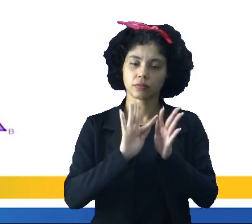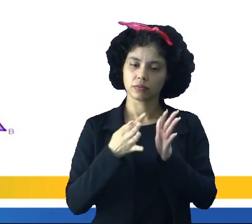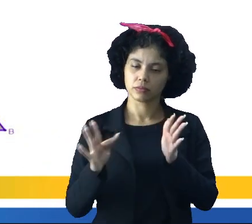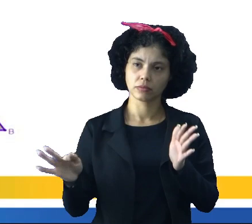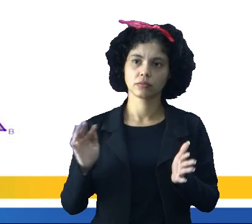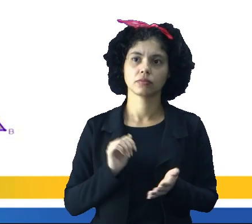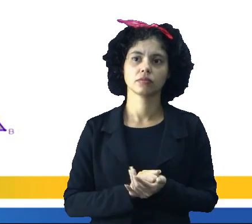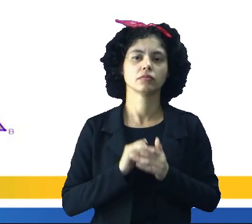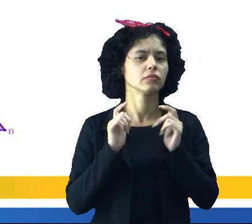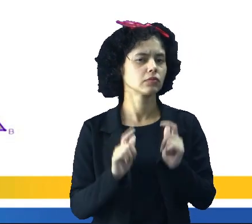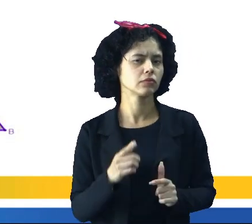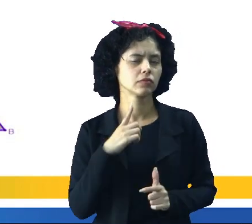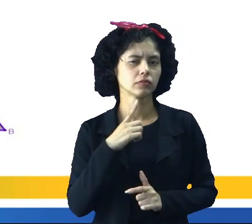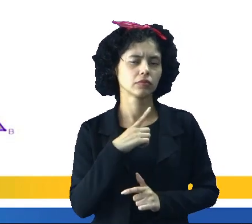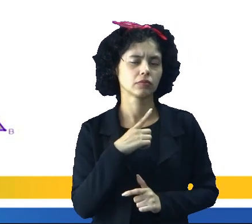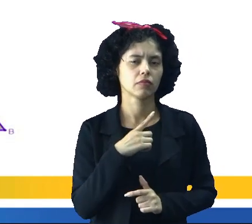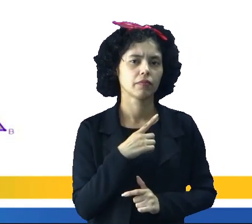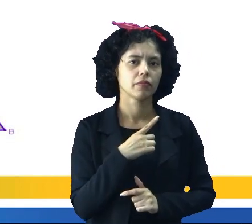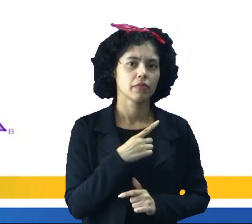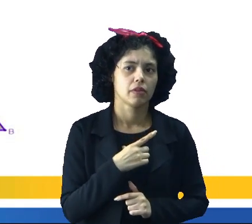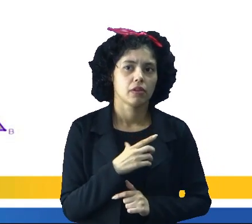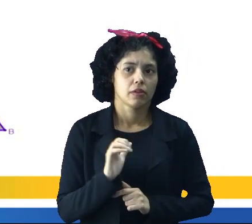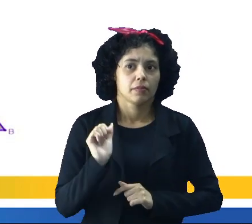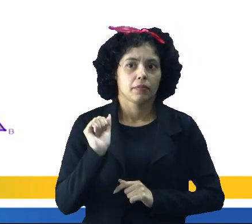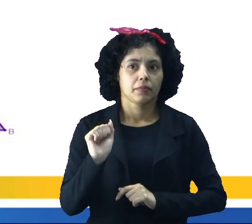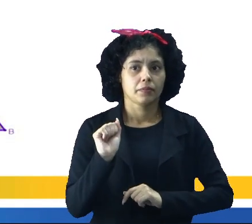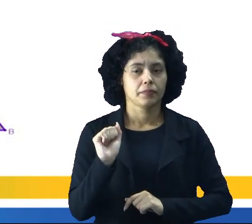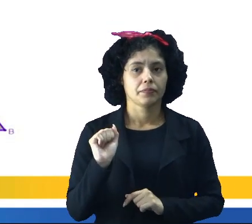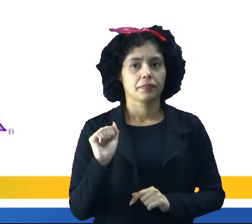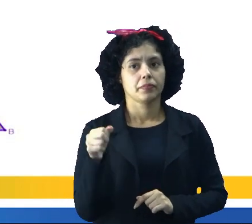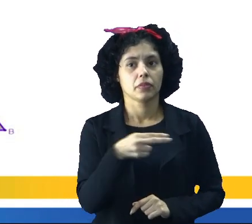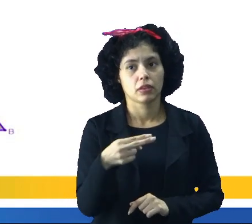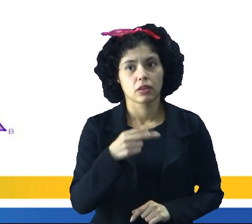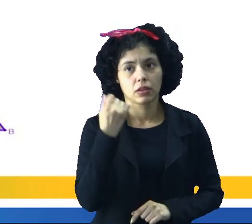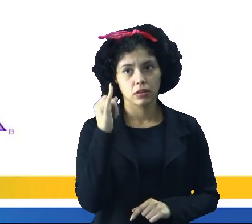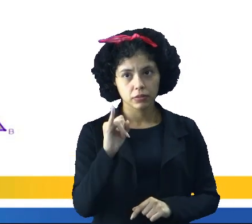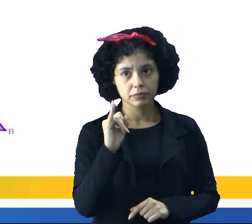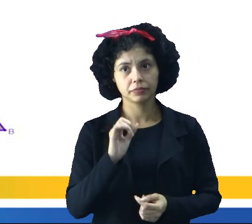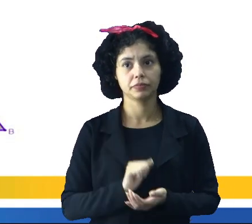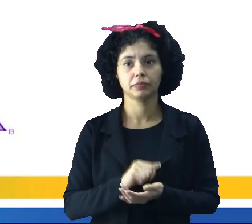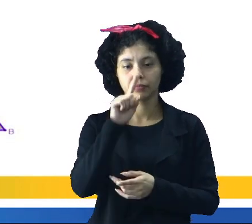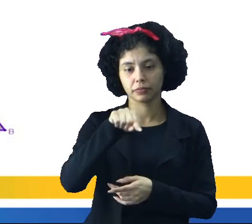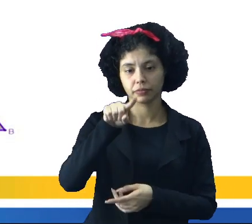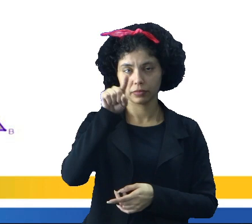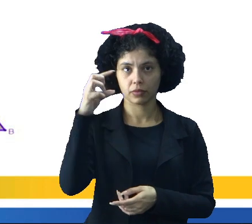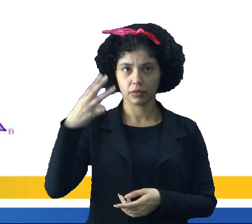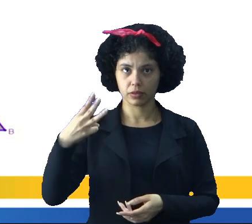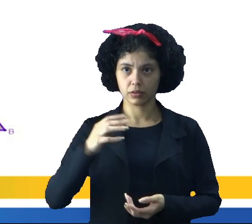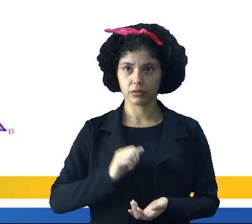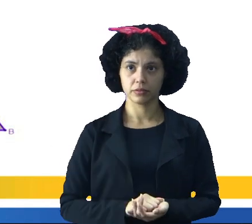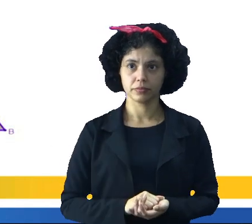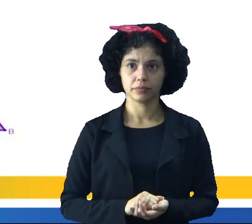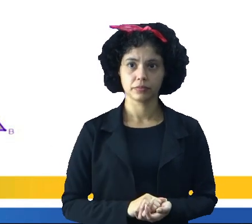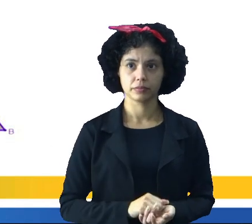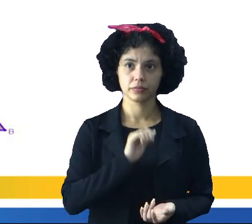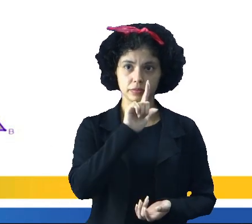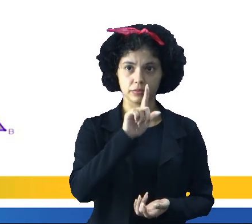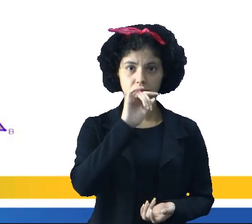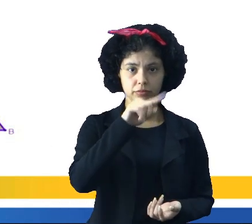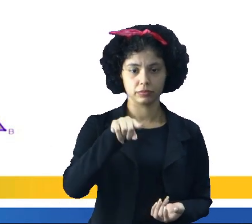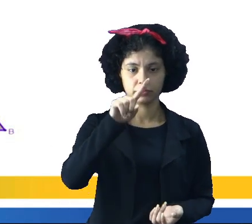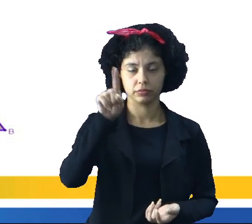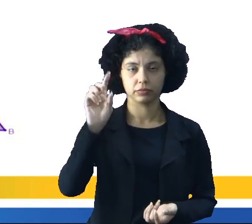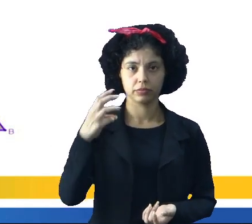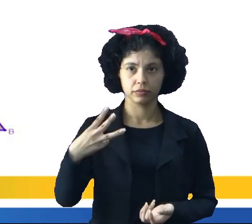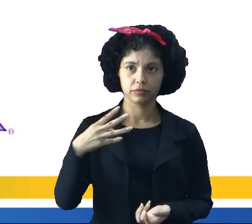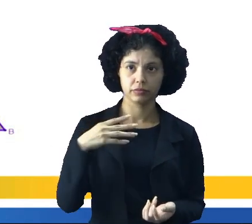fórmula, onde nós temos aí o A é igual I ao quadrado raiz de 3, ou seja, I não, L